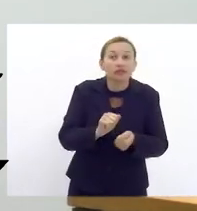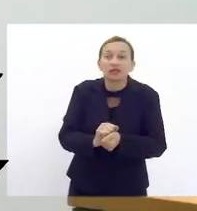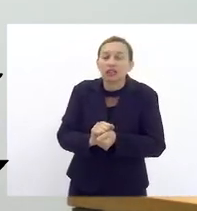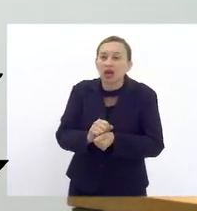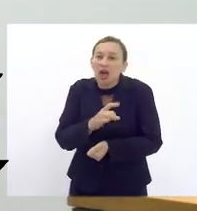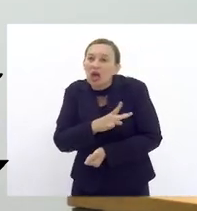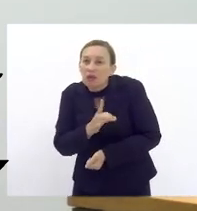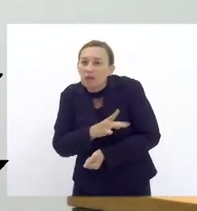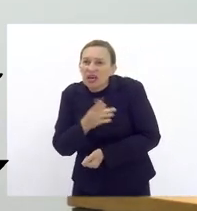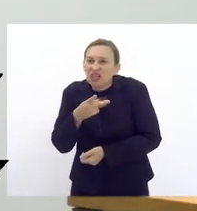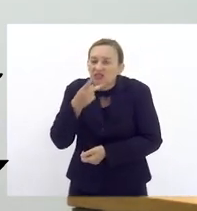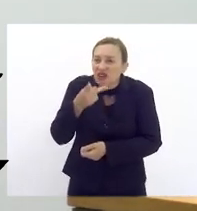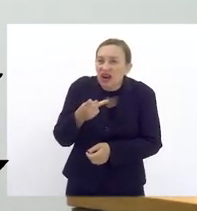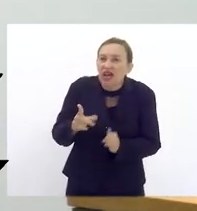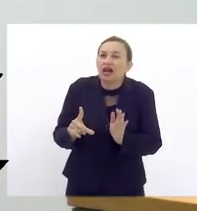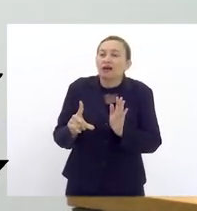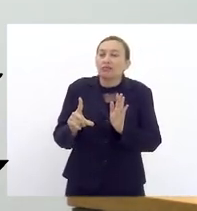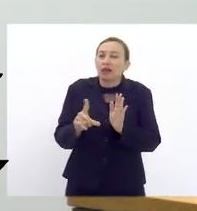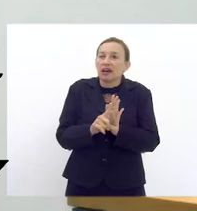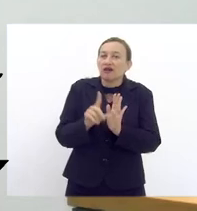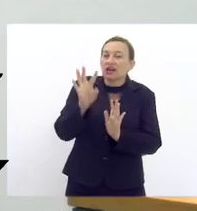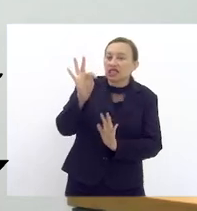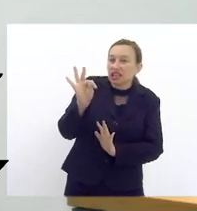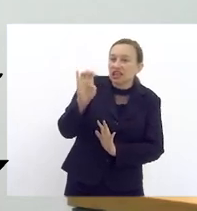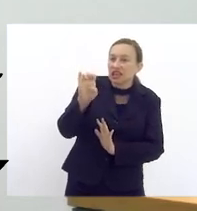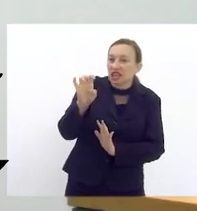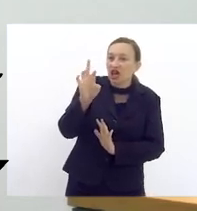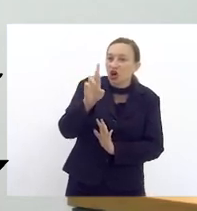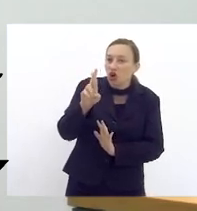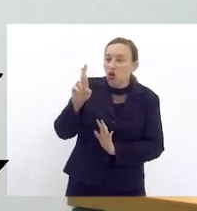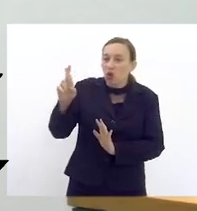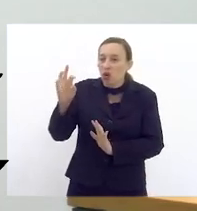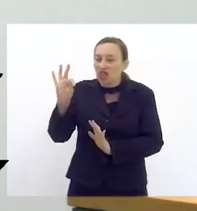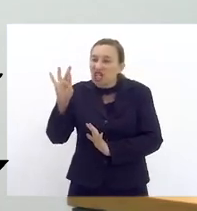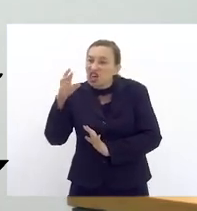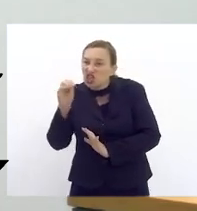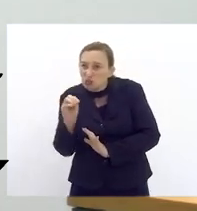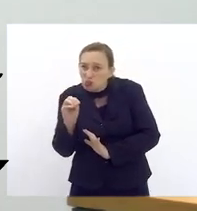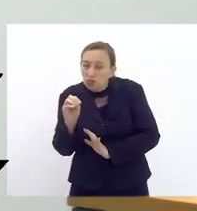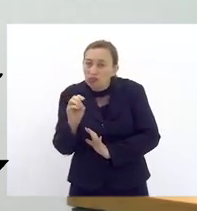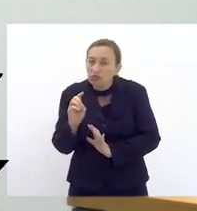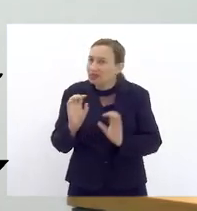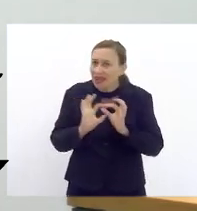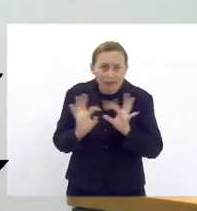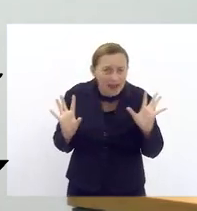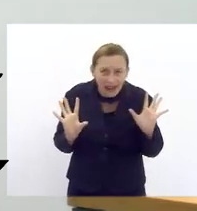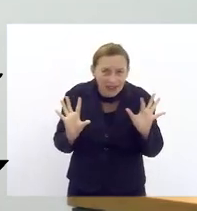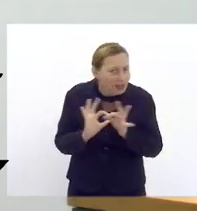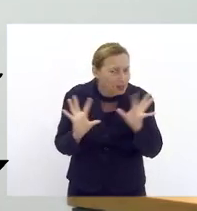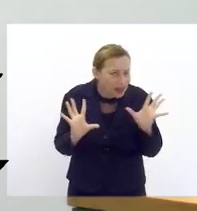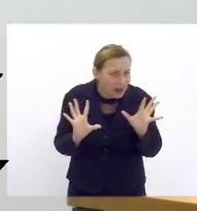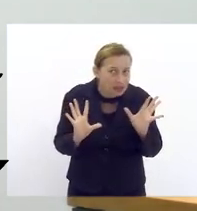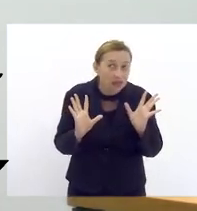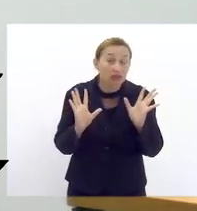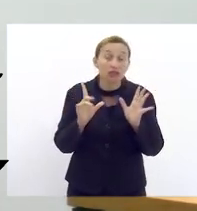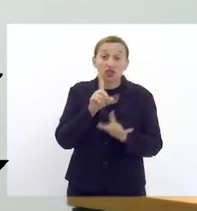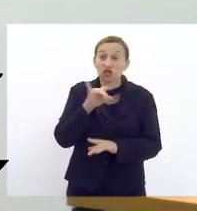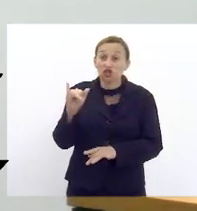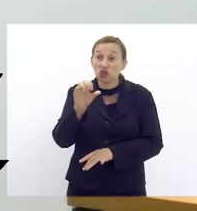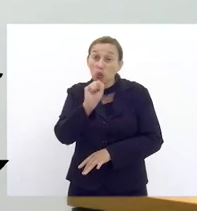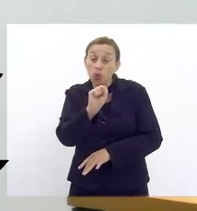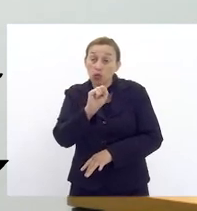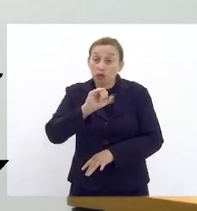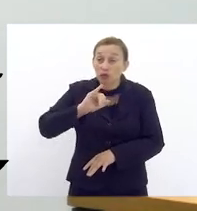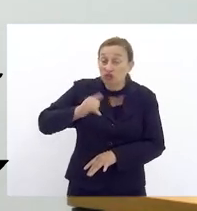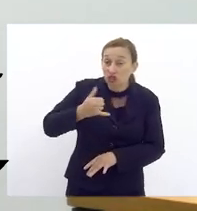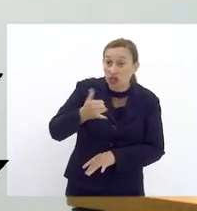tem medo de pronunciar a palavra terrorismo tá liberado tá liberado a partir do dia oito de Janeiro